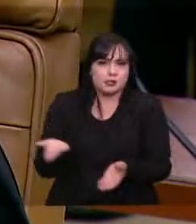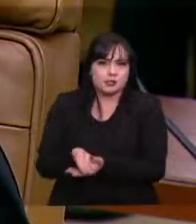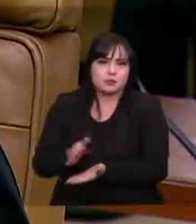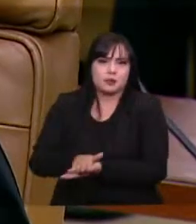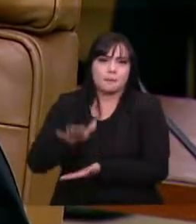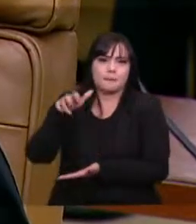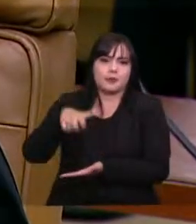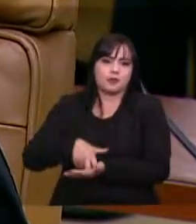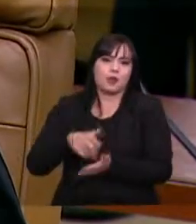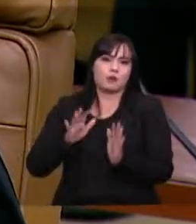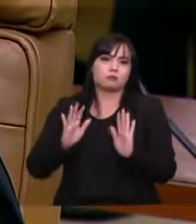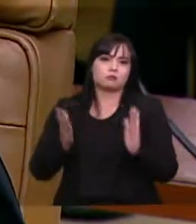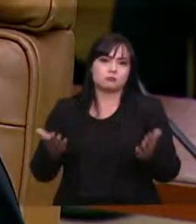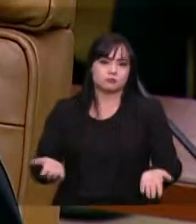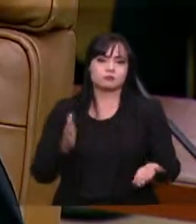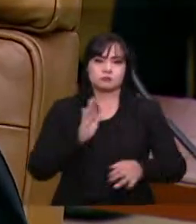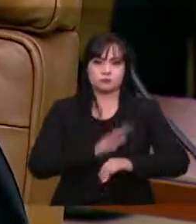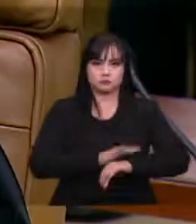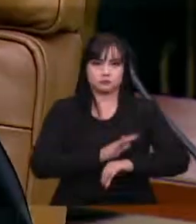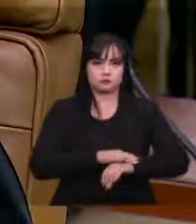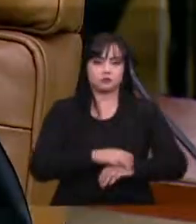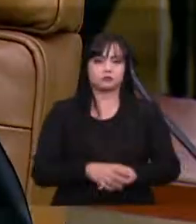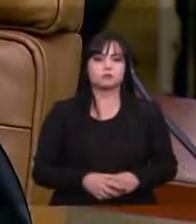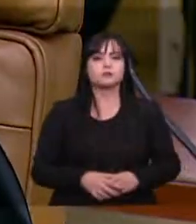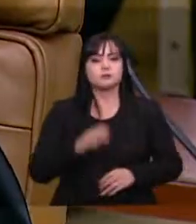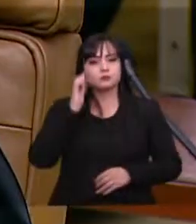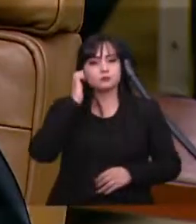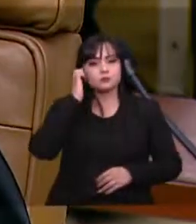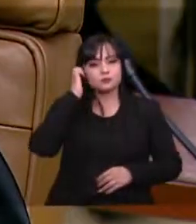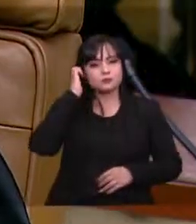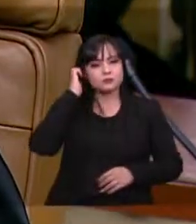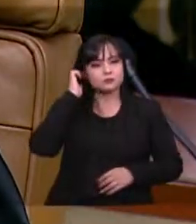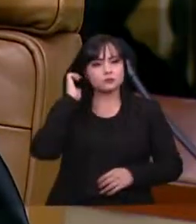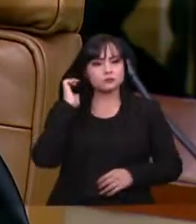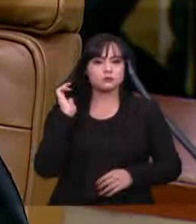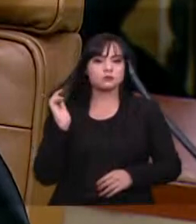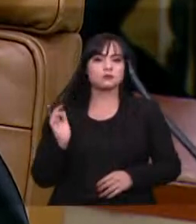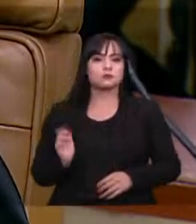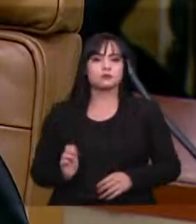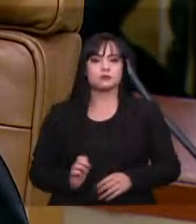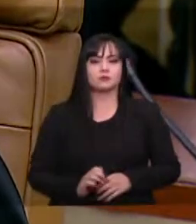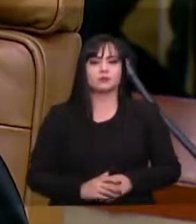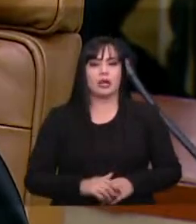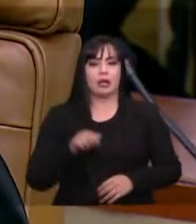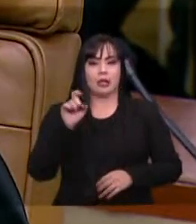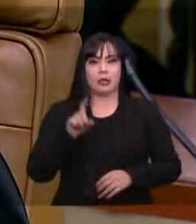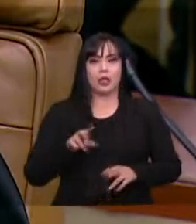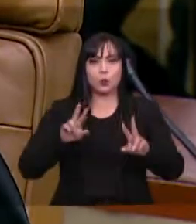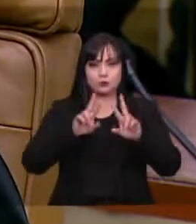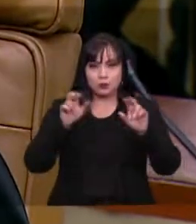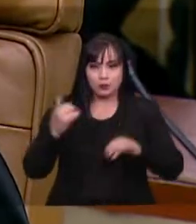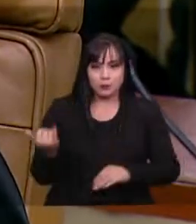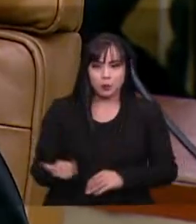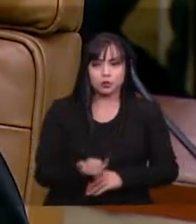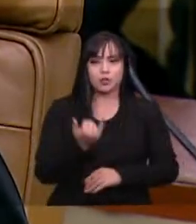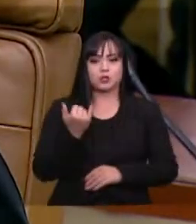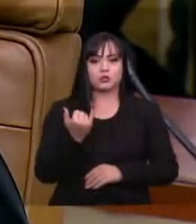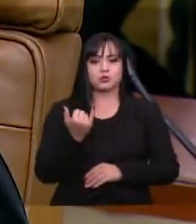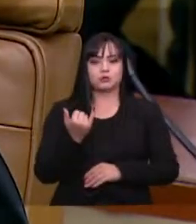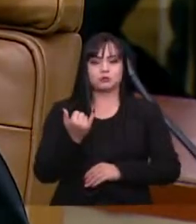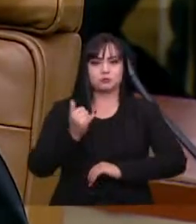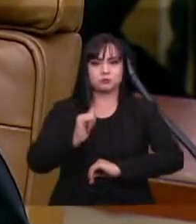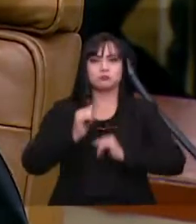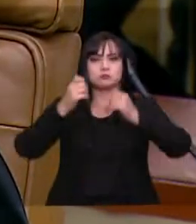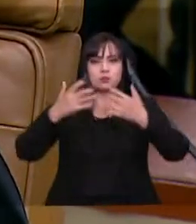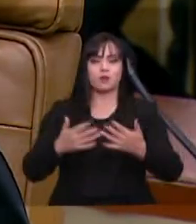fiz por oportuno e esse é um aspecto relevante que nas razões